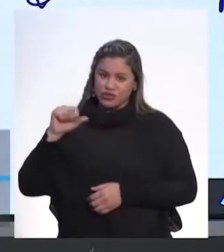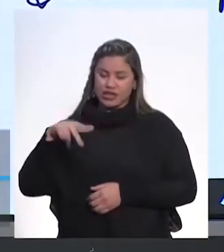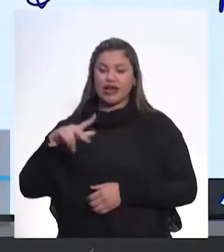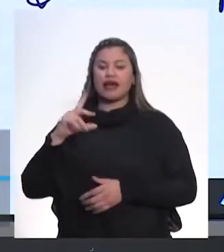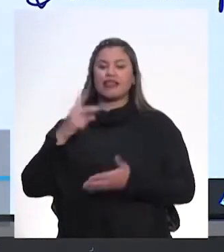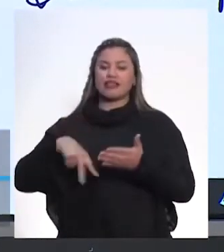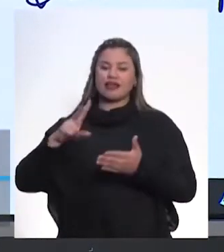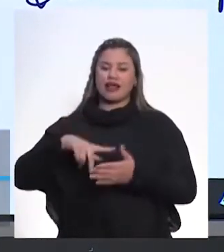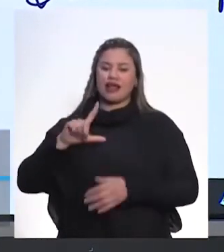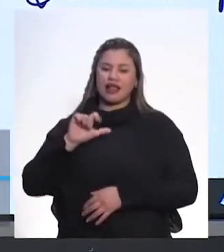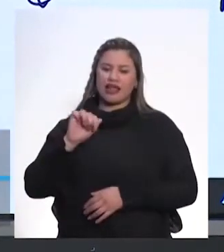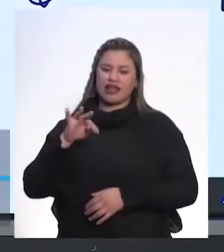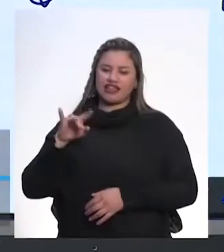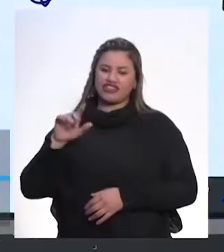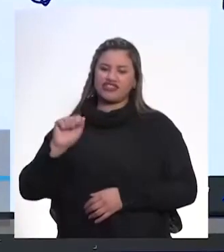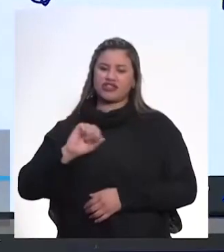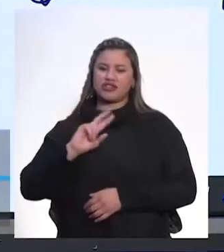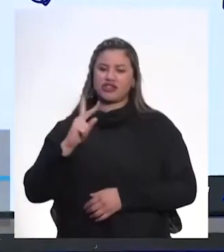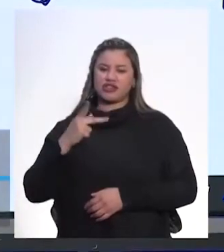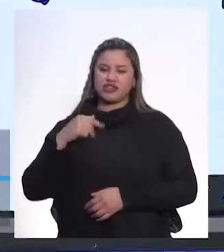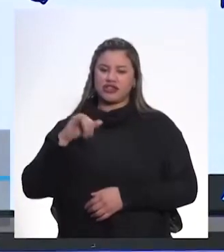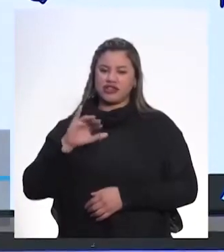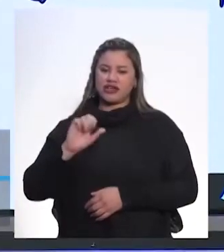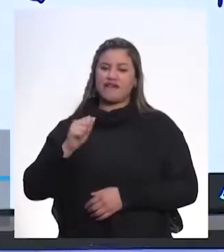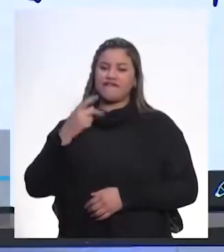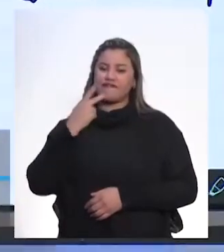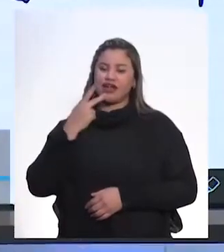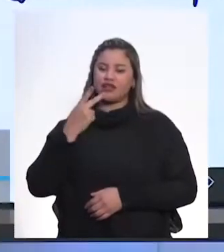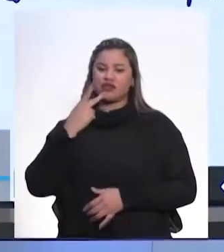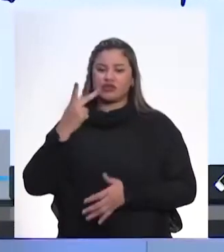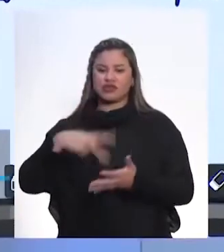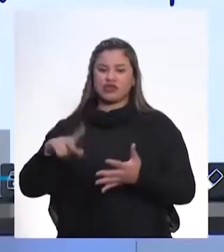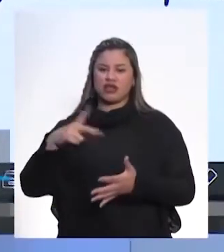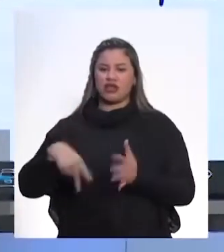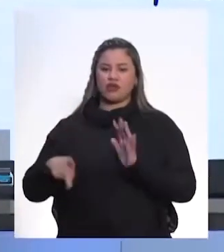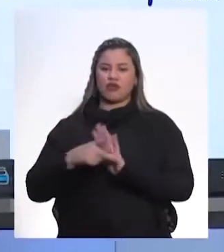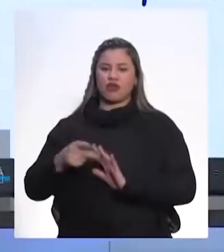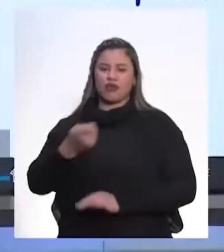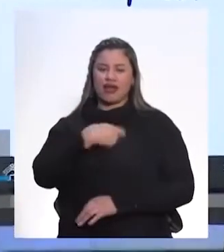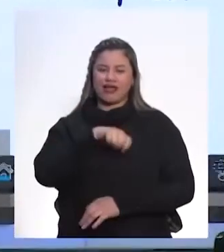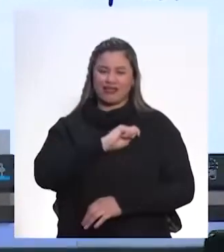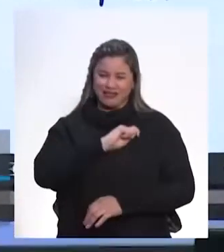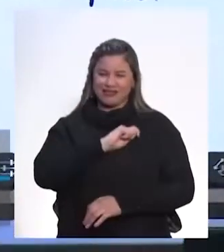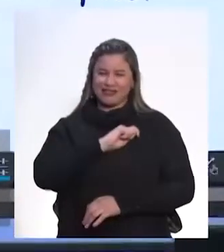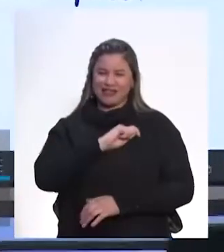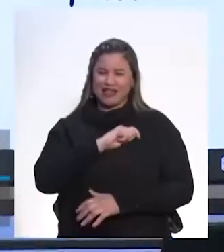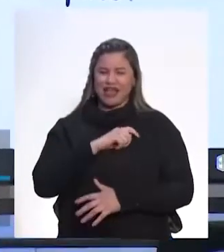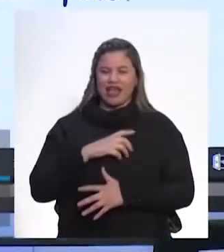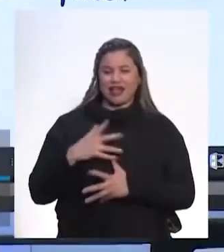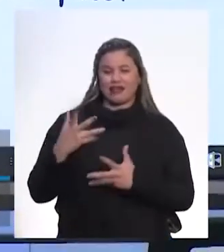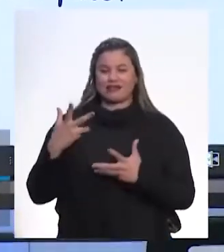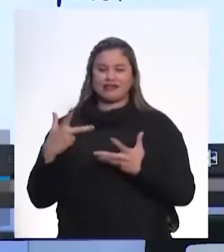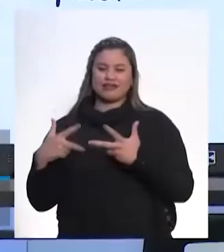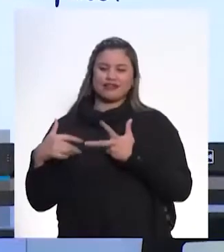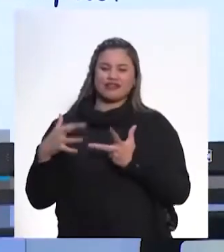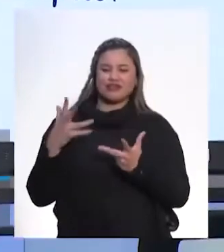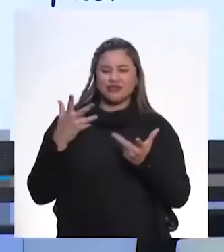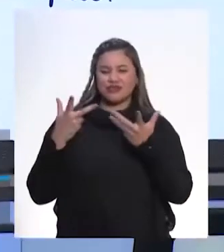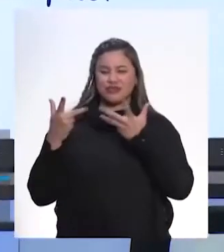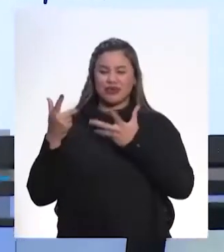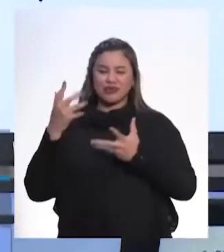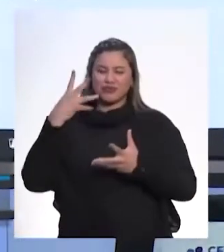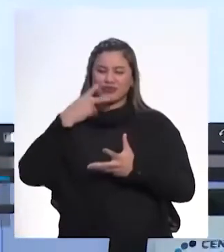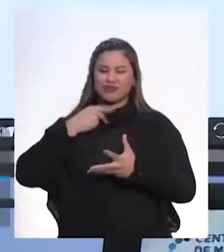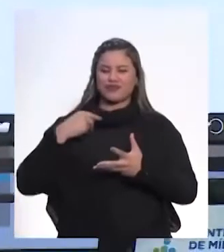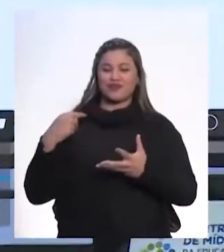sobre o tango, né? O tango é uma dança de origem argentina, né? Ela é marcada pela sensualidade, o gesto, né, os gestos largos, bonitos, elegantes,